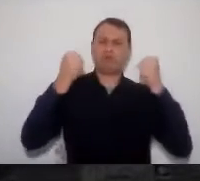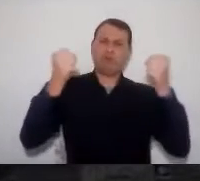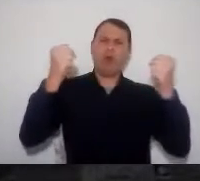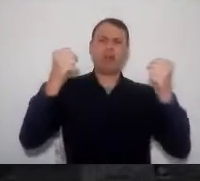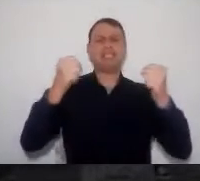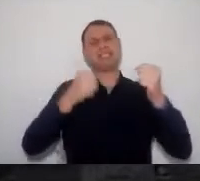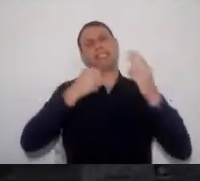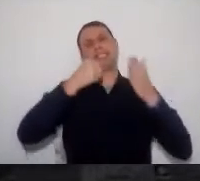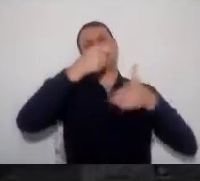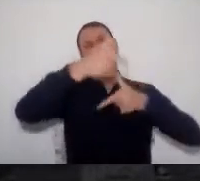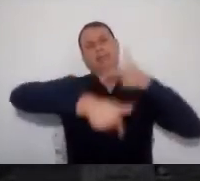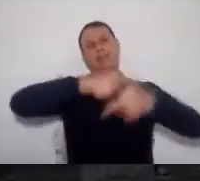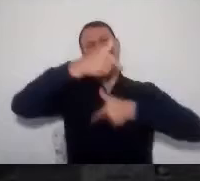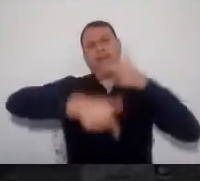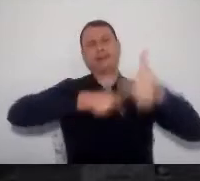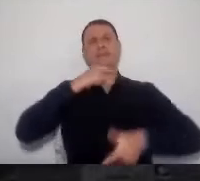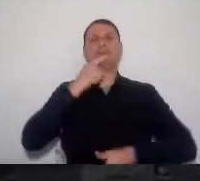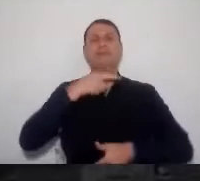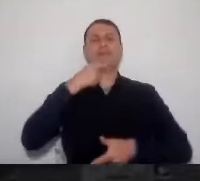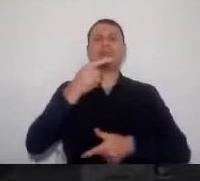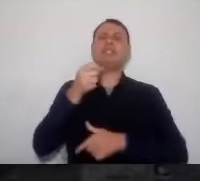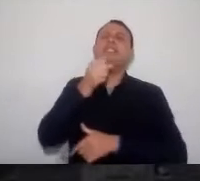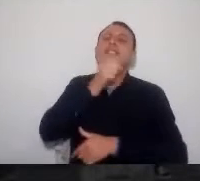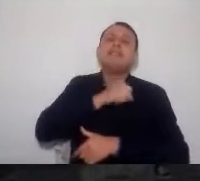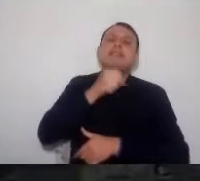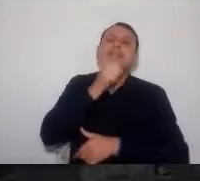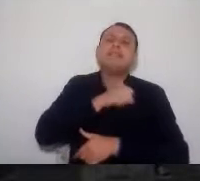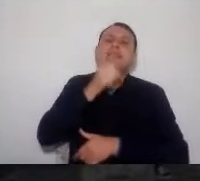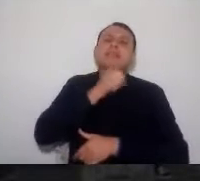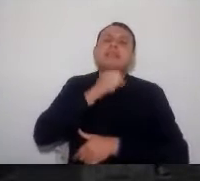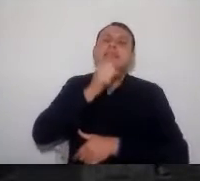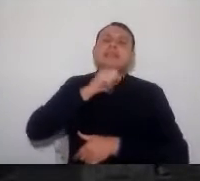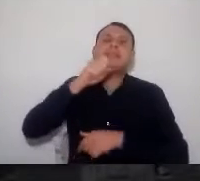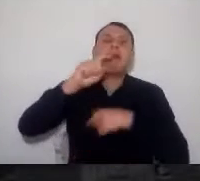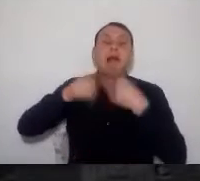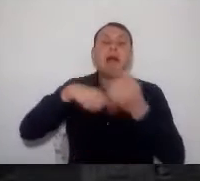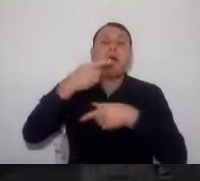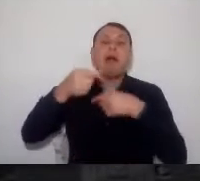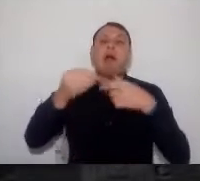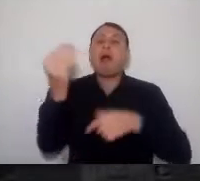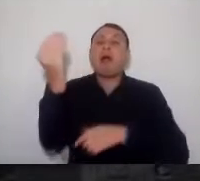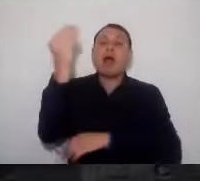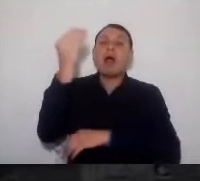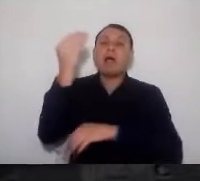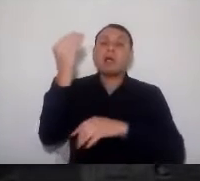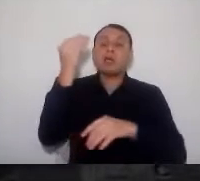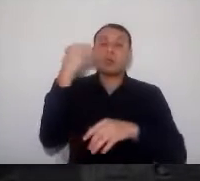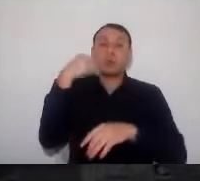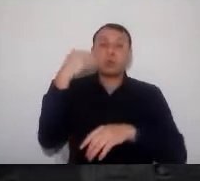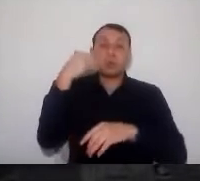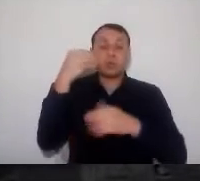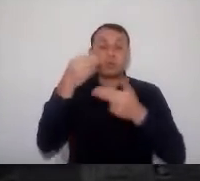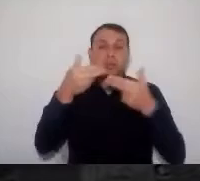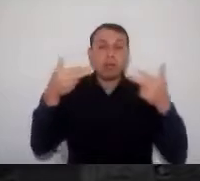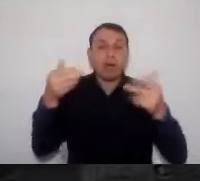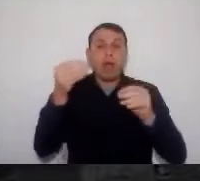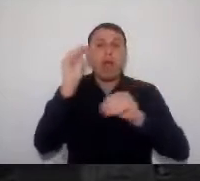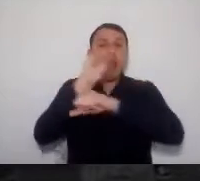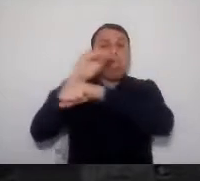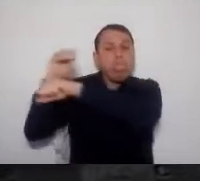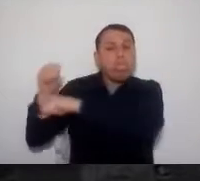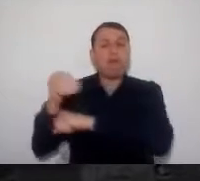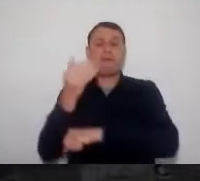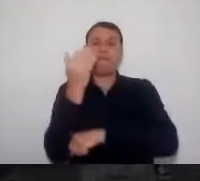trabalho. Eles envelhecem e não têm como sustentar a si mesmo e as suas famílias, atender às